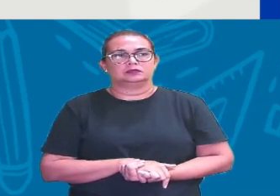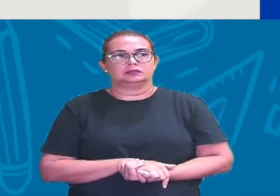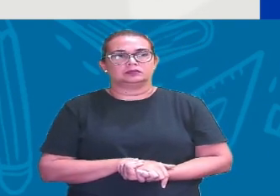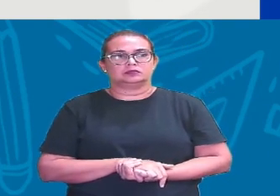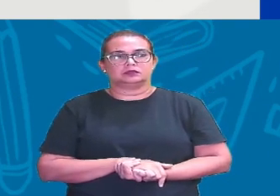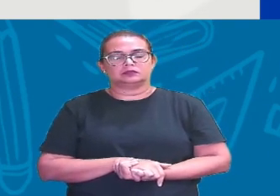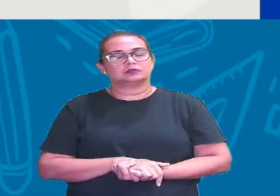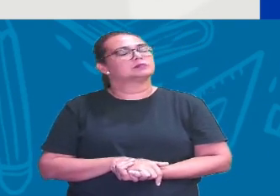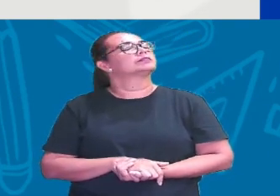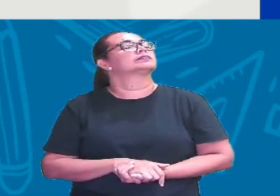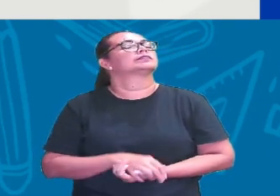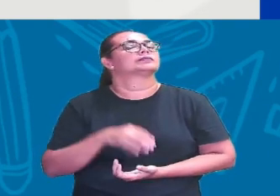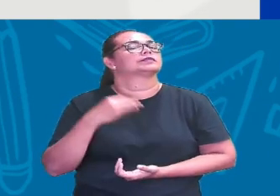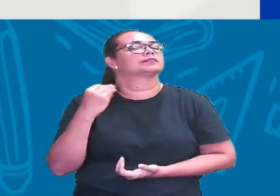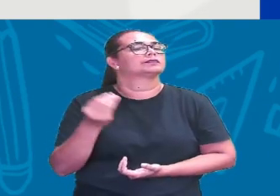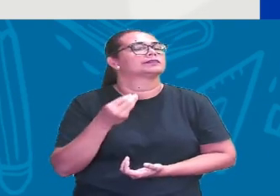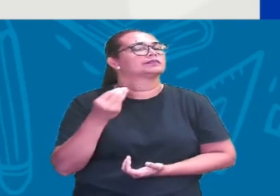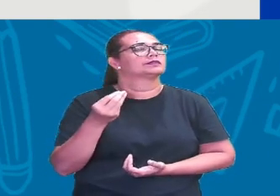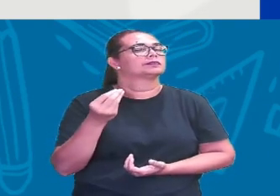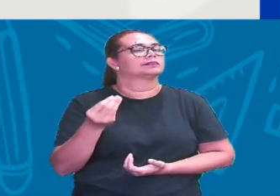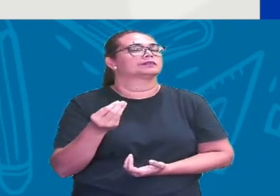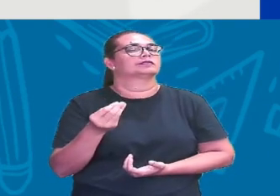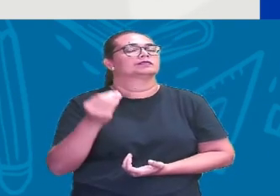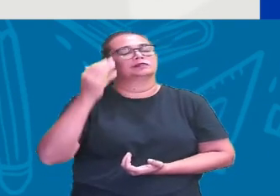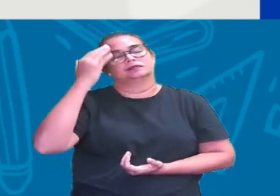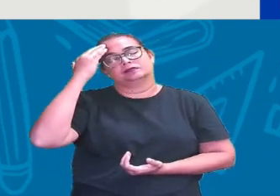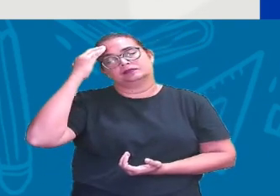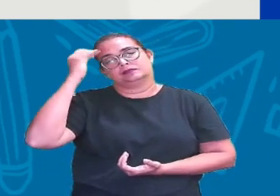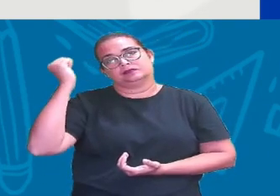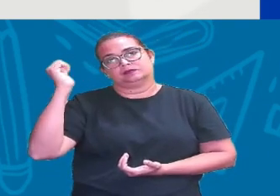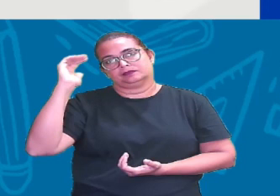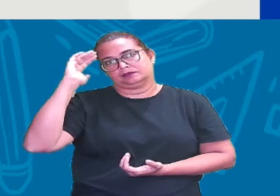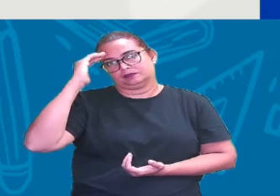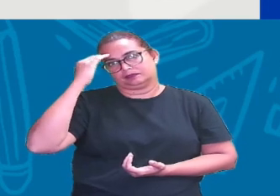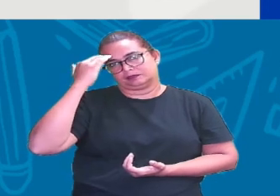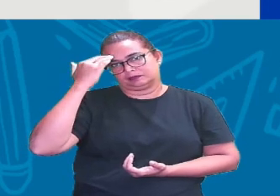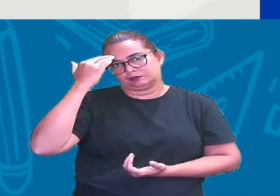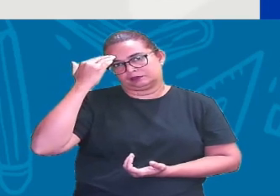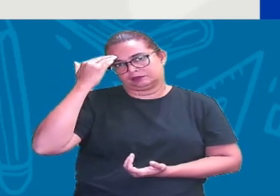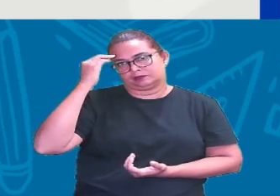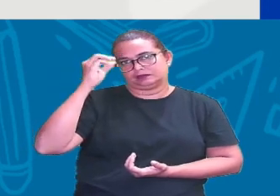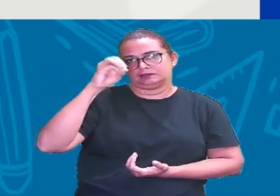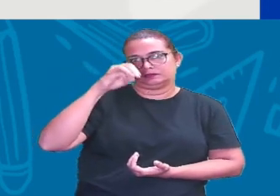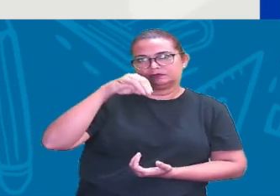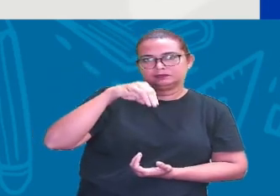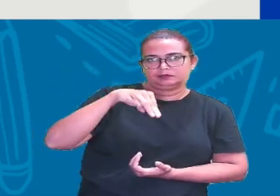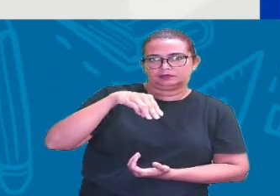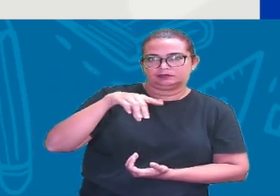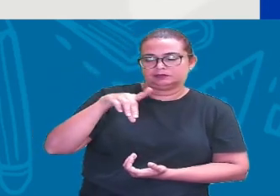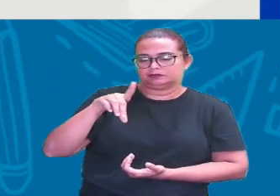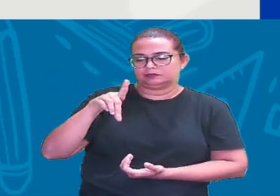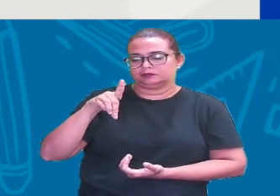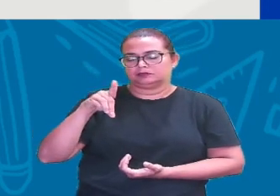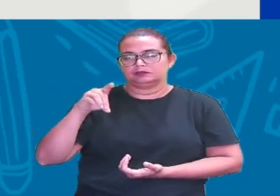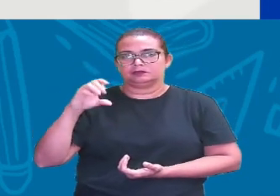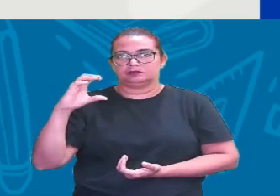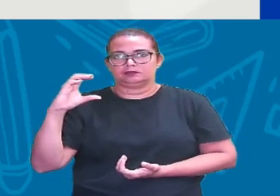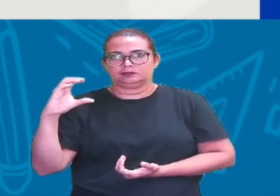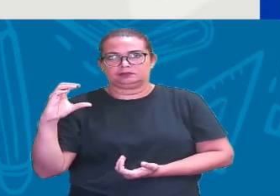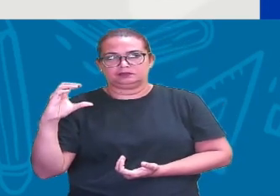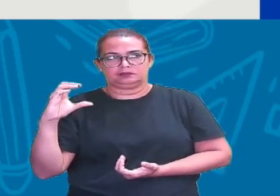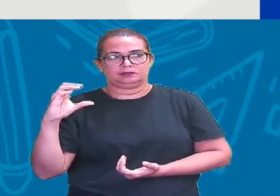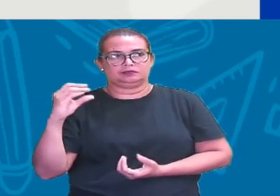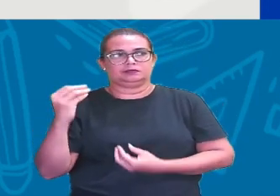Uma forma, ó, também de sabermos quem é o máximo divisor comum